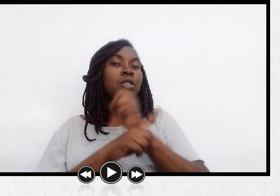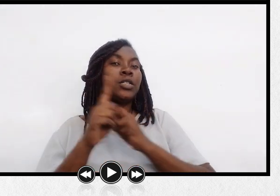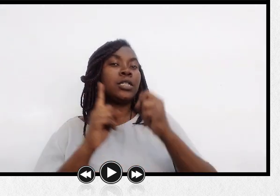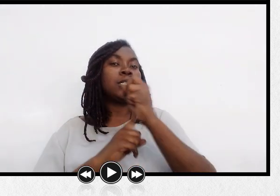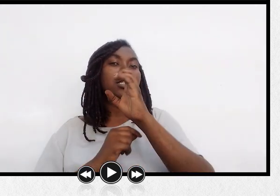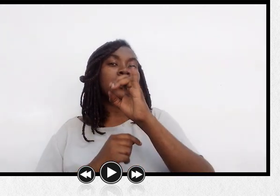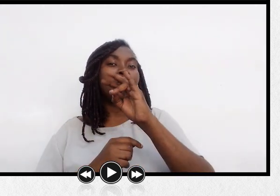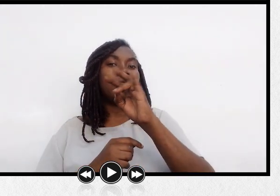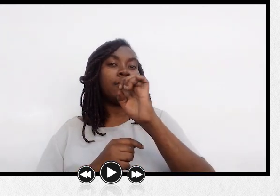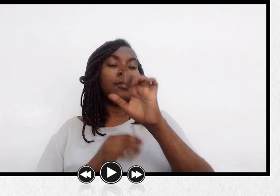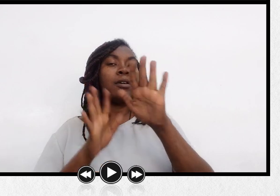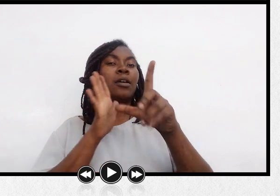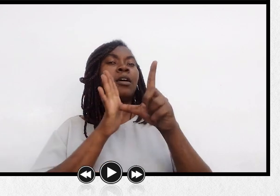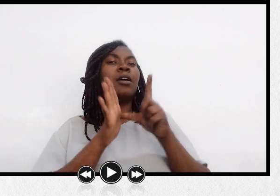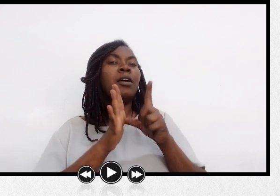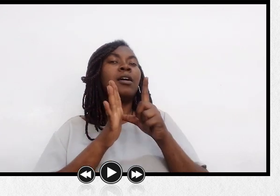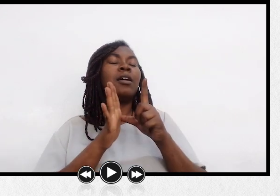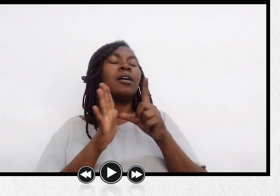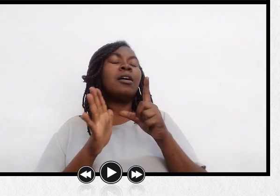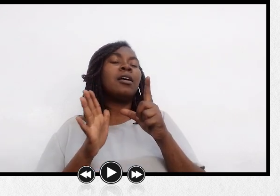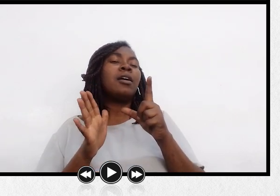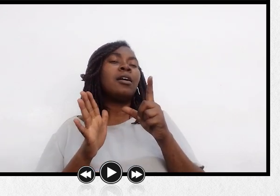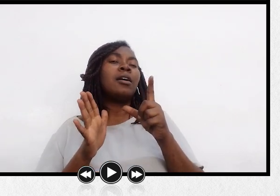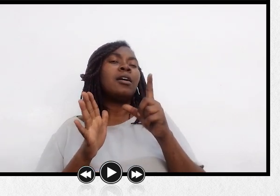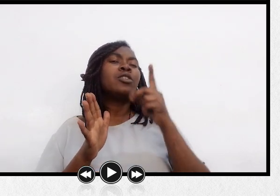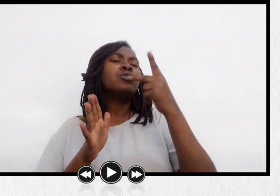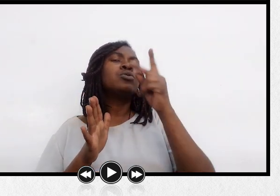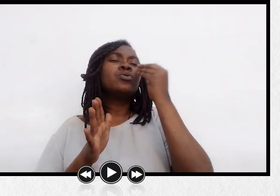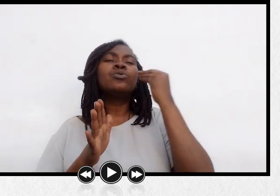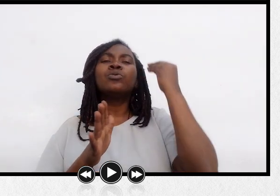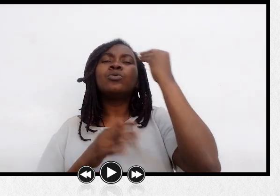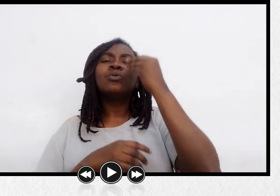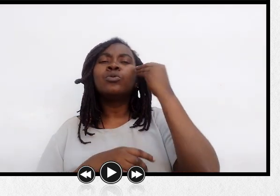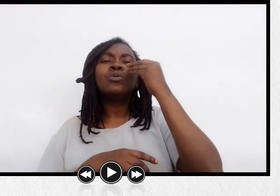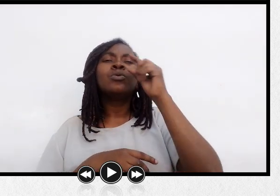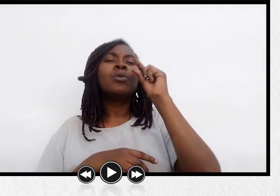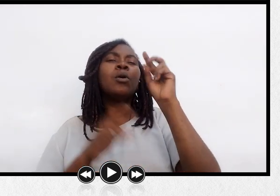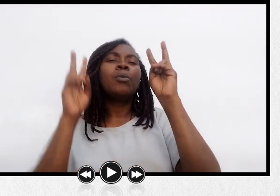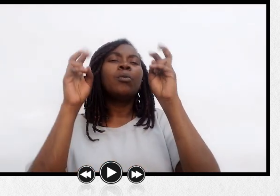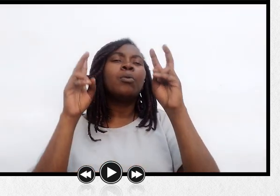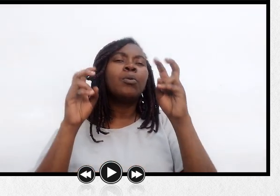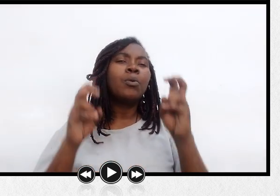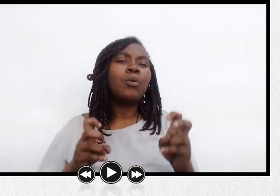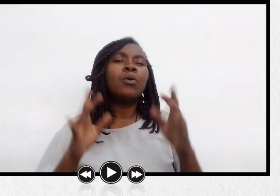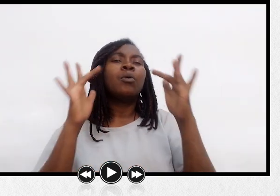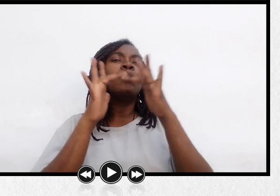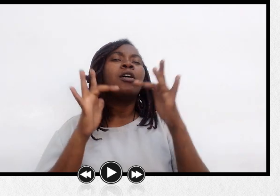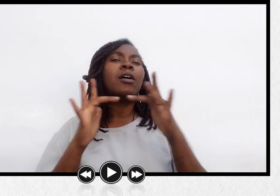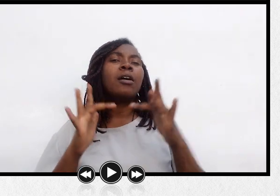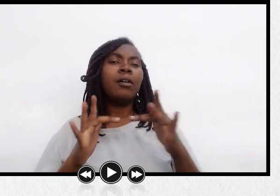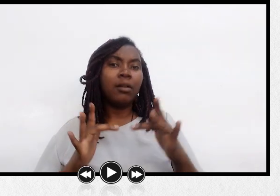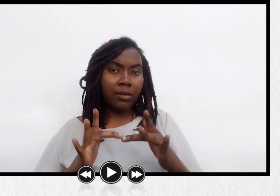civil, mas traga aqui para a gente, Eleusa, da sua experiência, um pouco sobre os assuntos que são tratados,